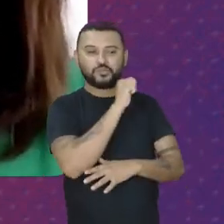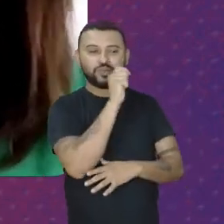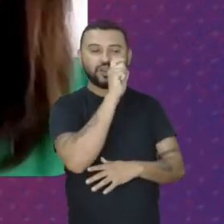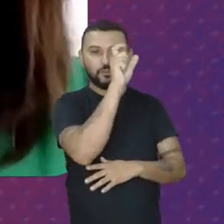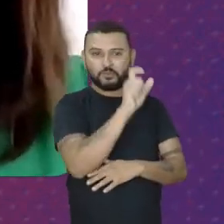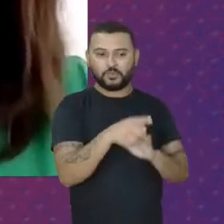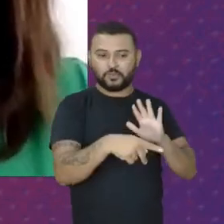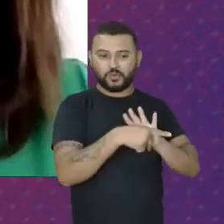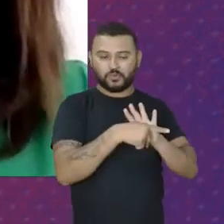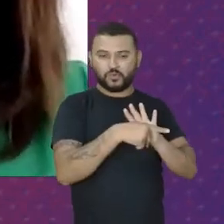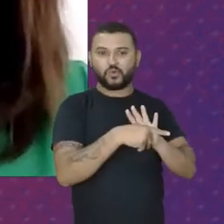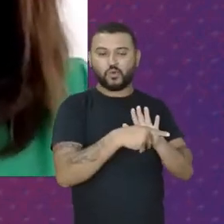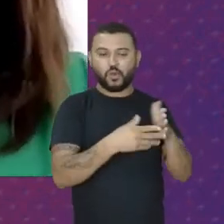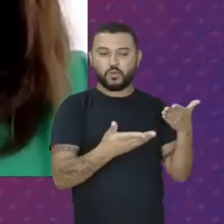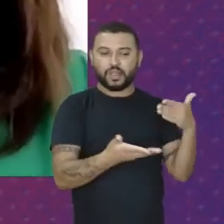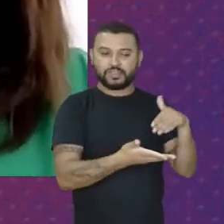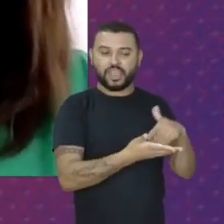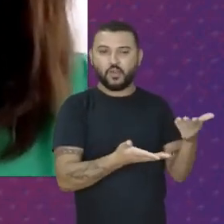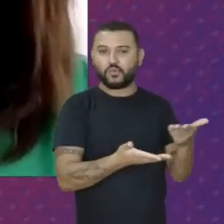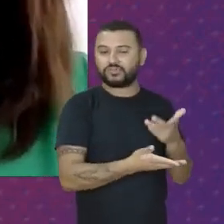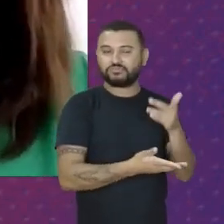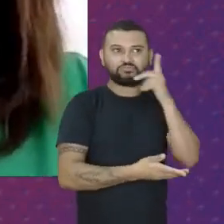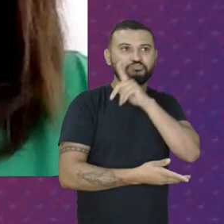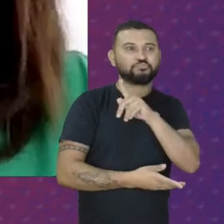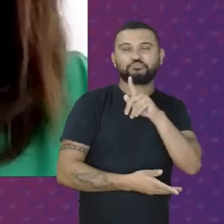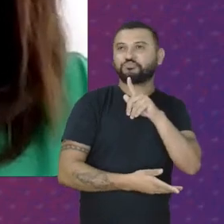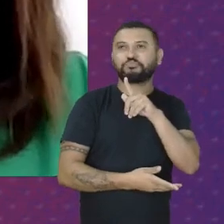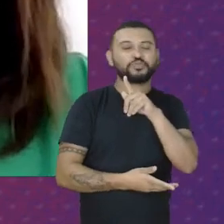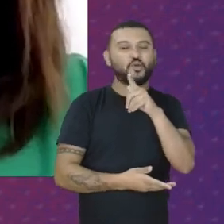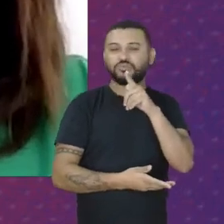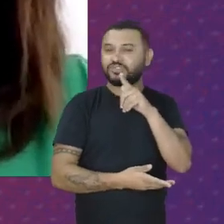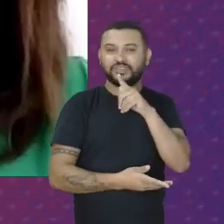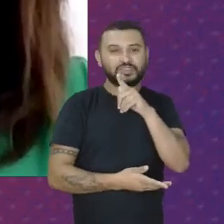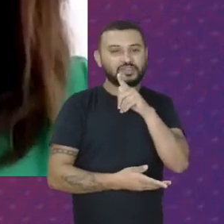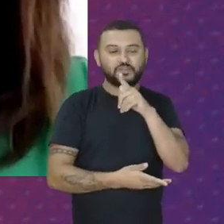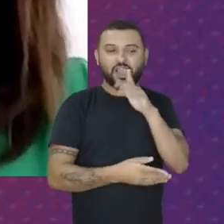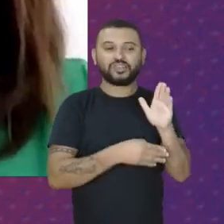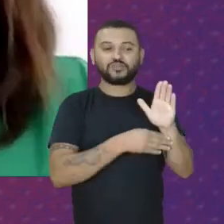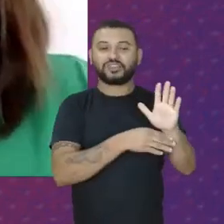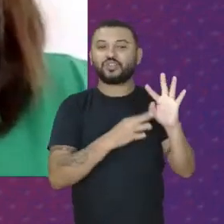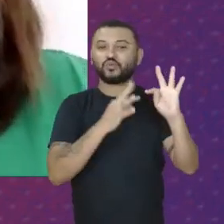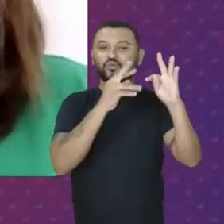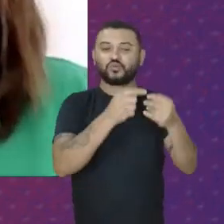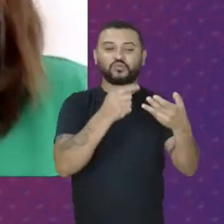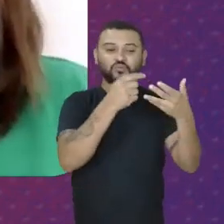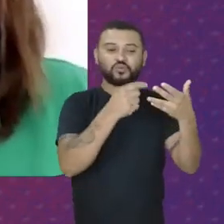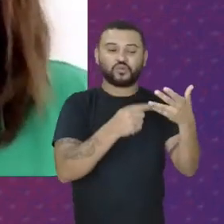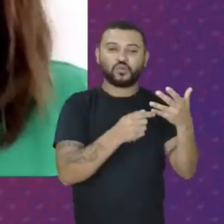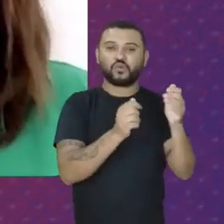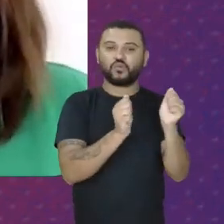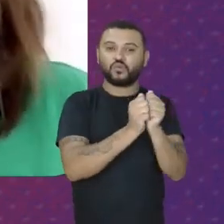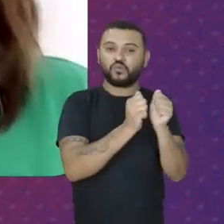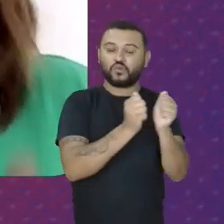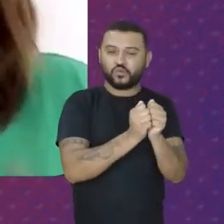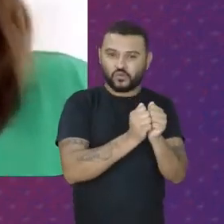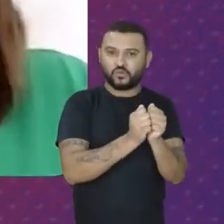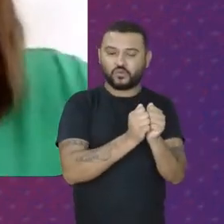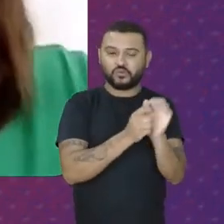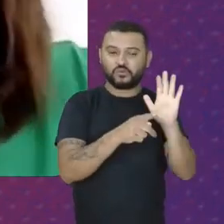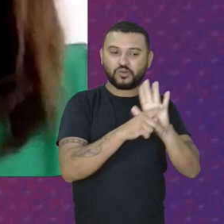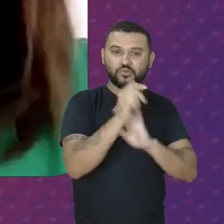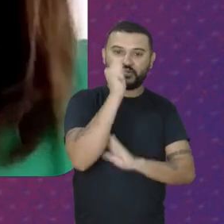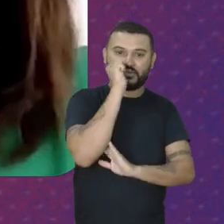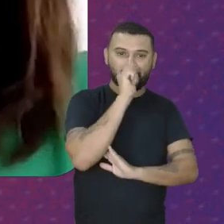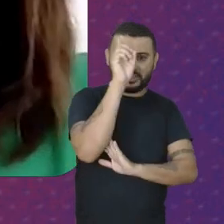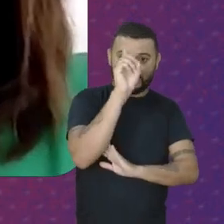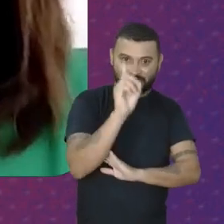ele até hoje, não conseguiu abraçar as bandeiras que dizem respeito às mulheres